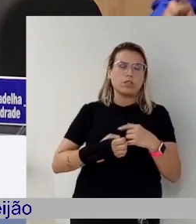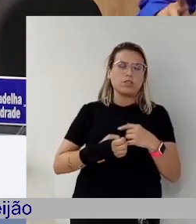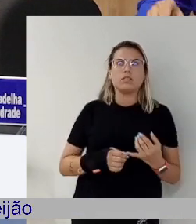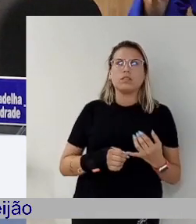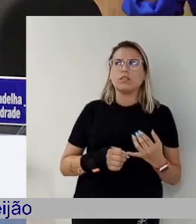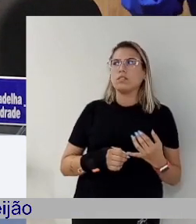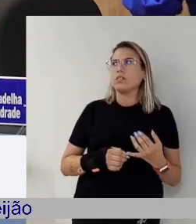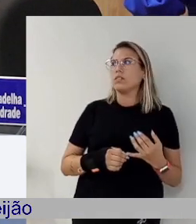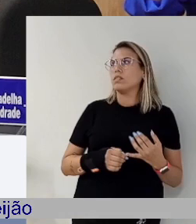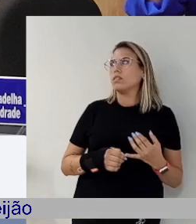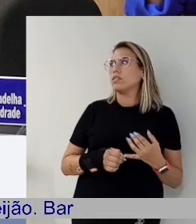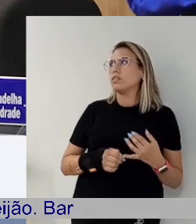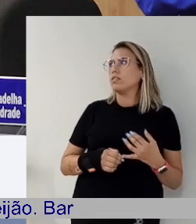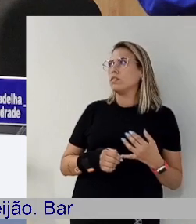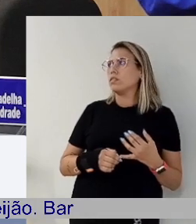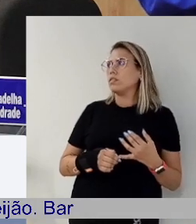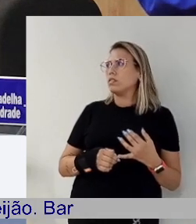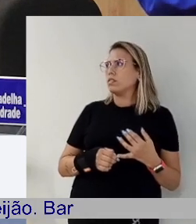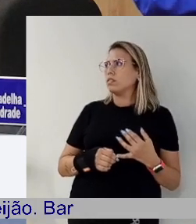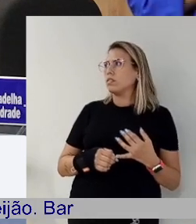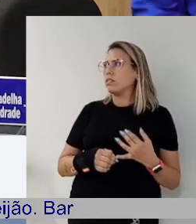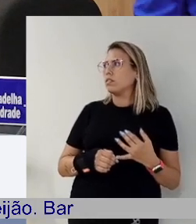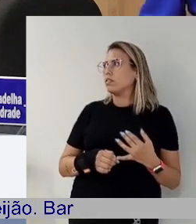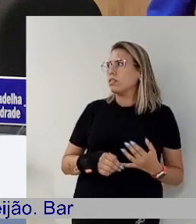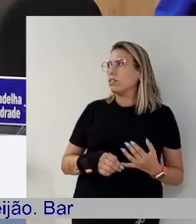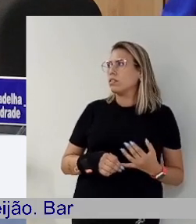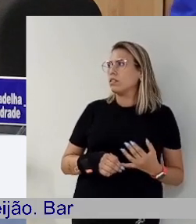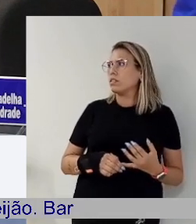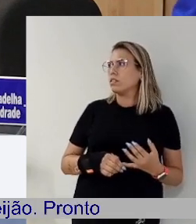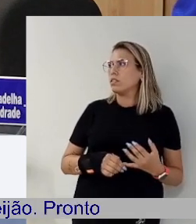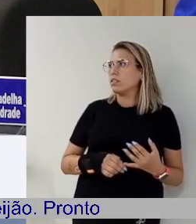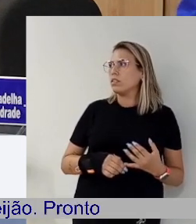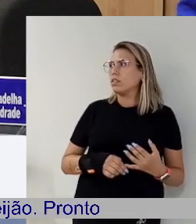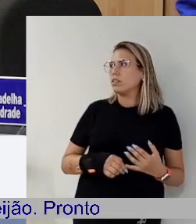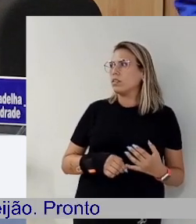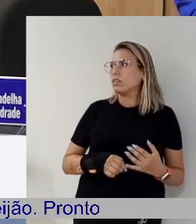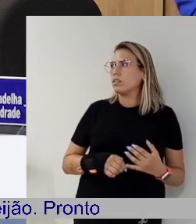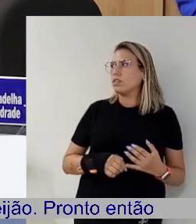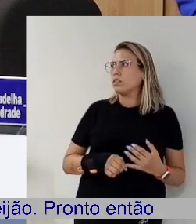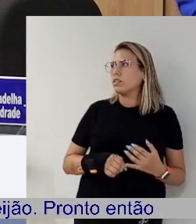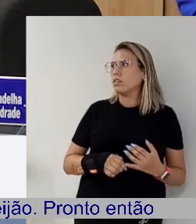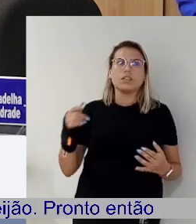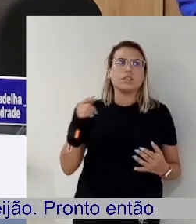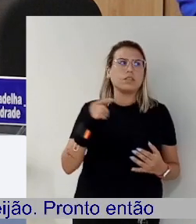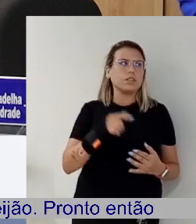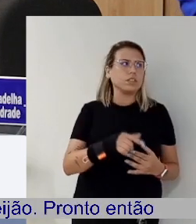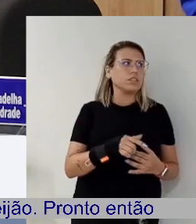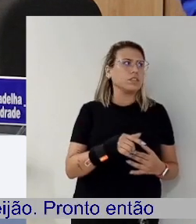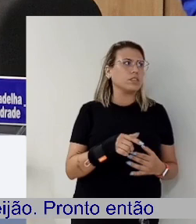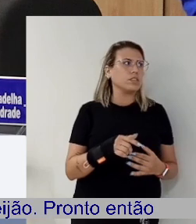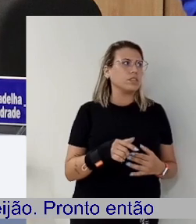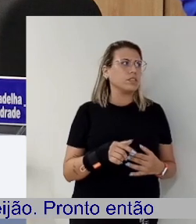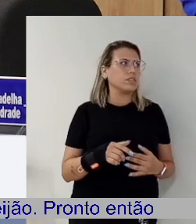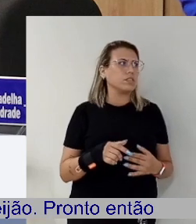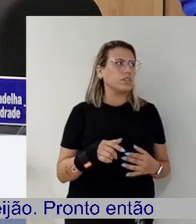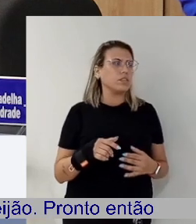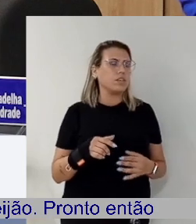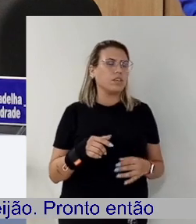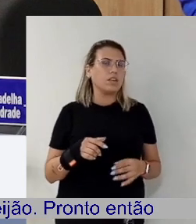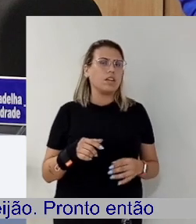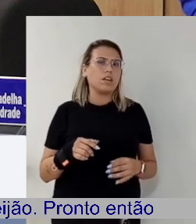eh barra do feijão pronto então isso é um isso é